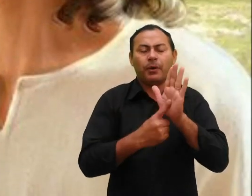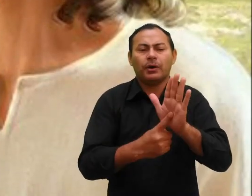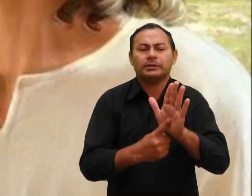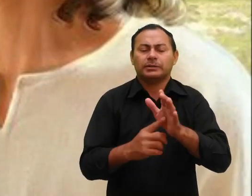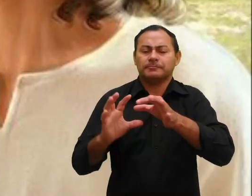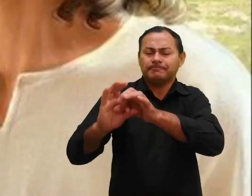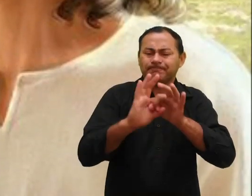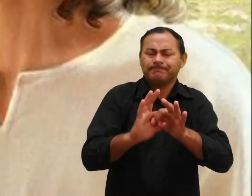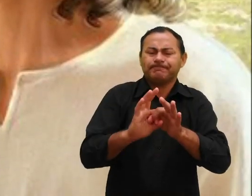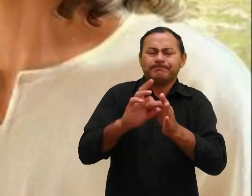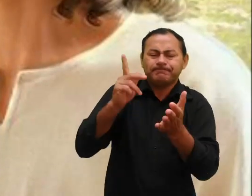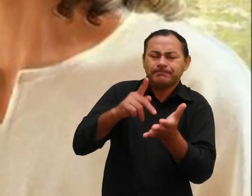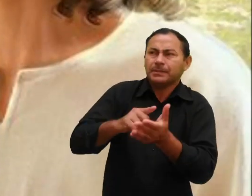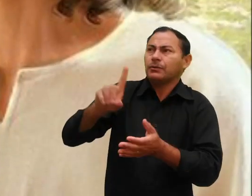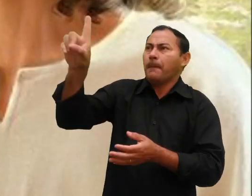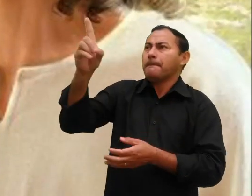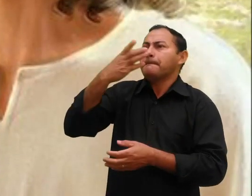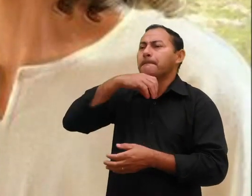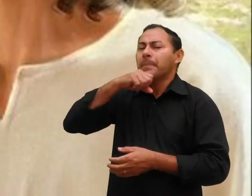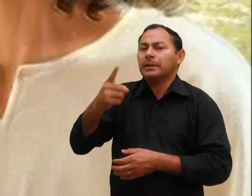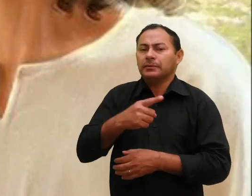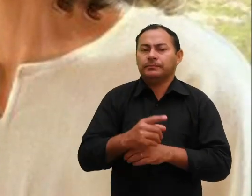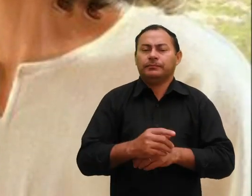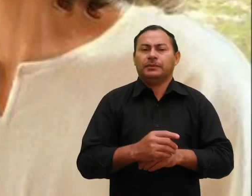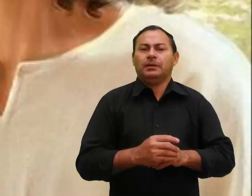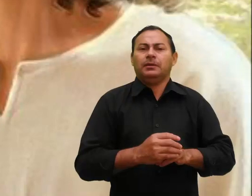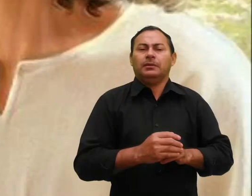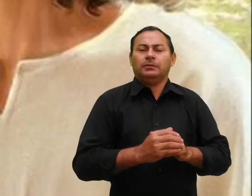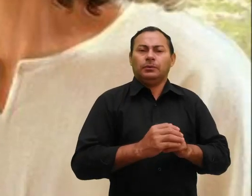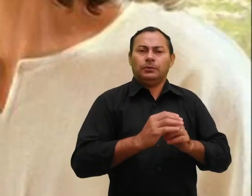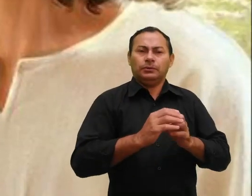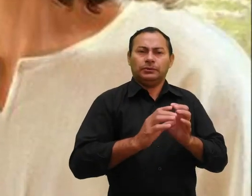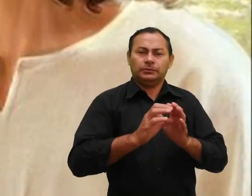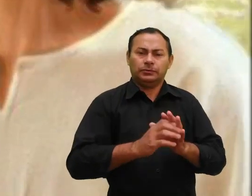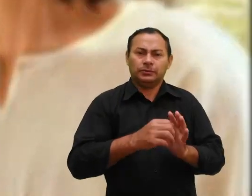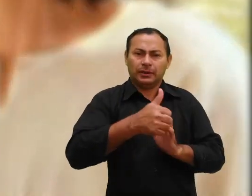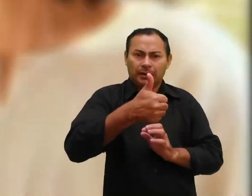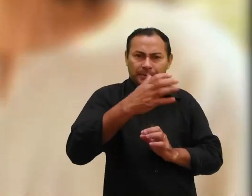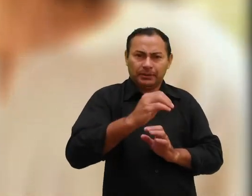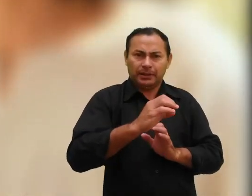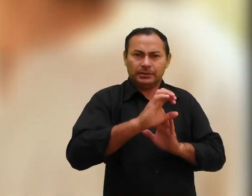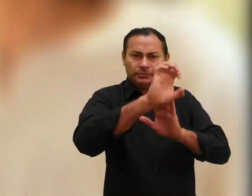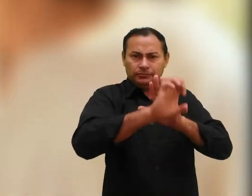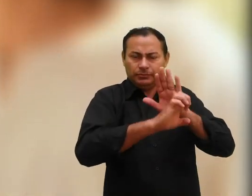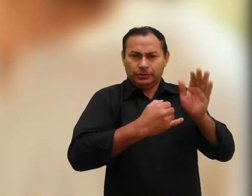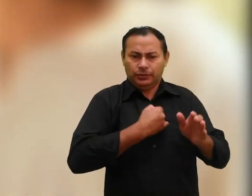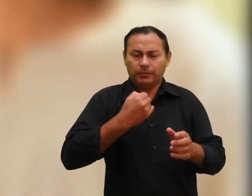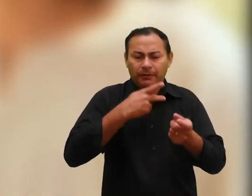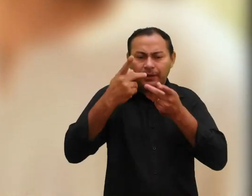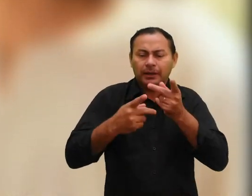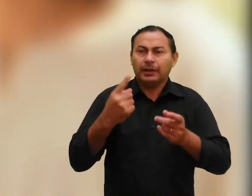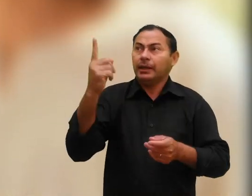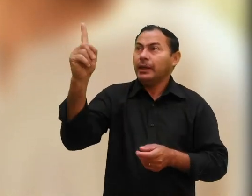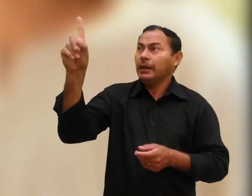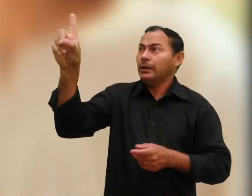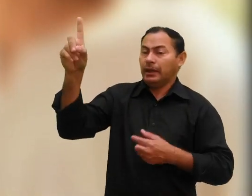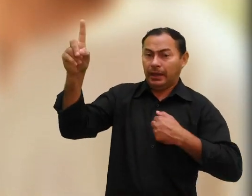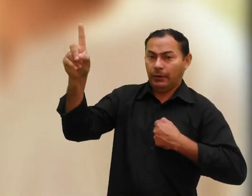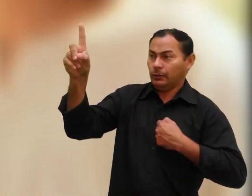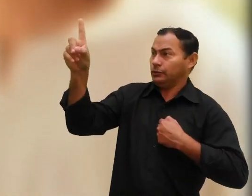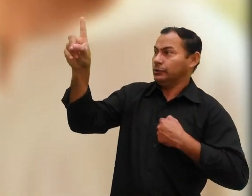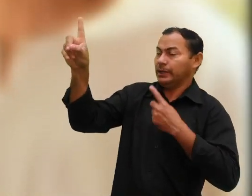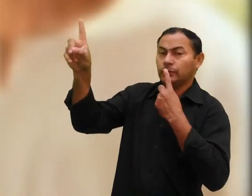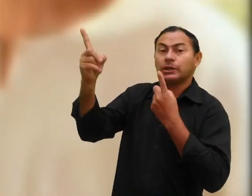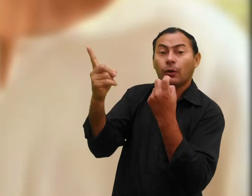Pai eterno. No capítulo 10 de João, Jesus fez outra declaração muito importante. Eu e o Pai somos